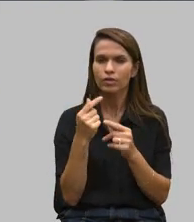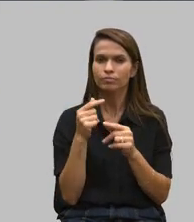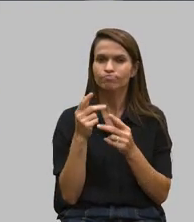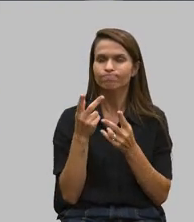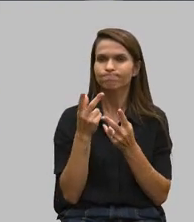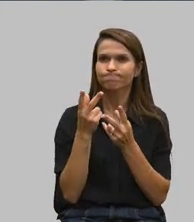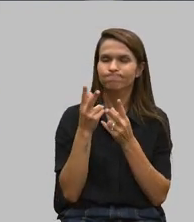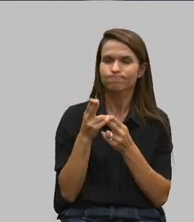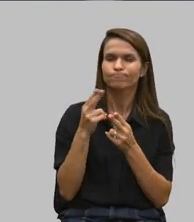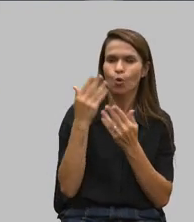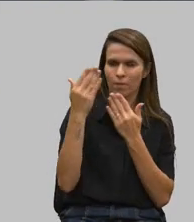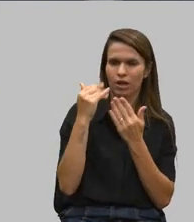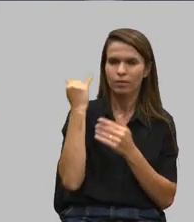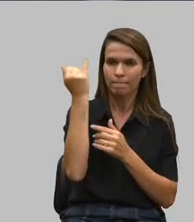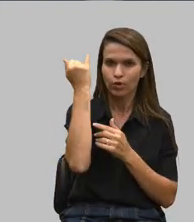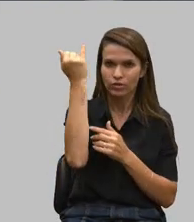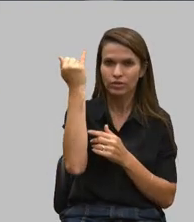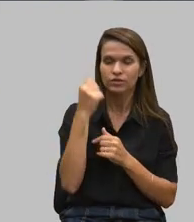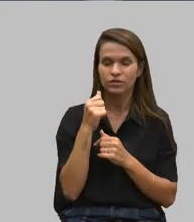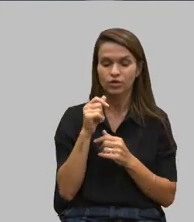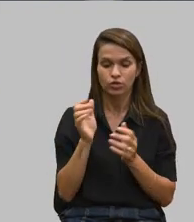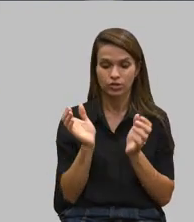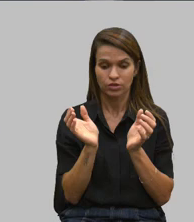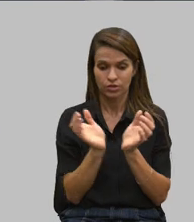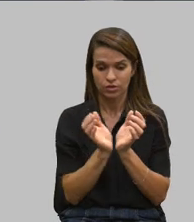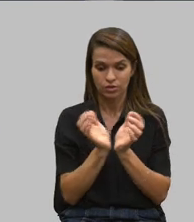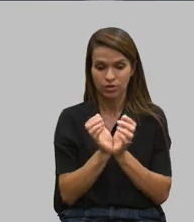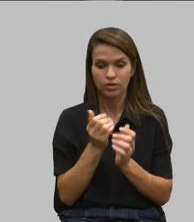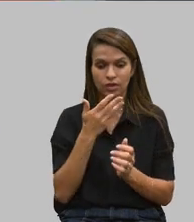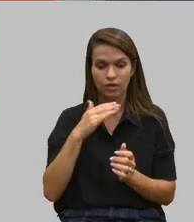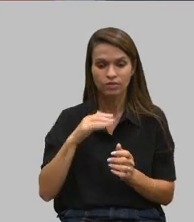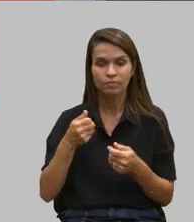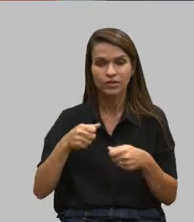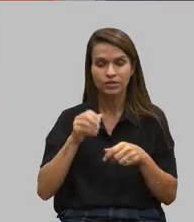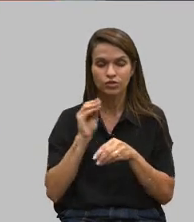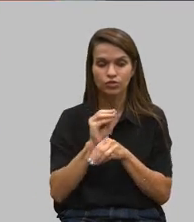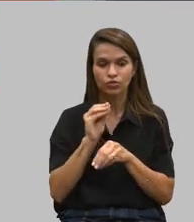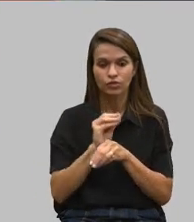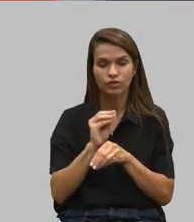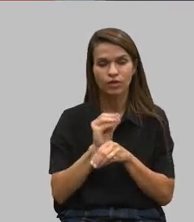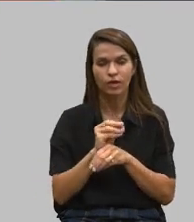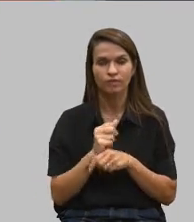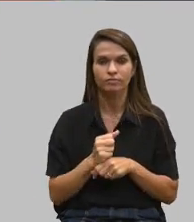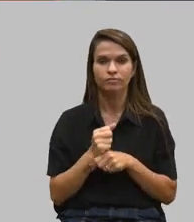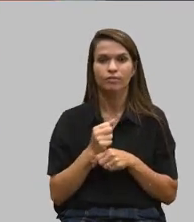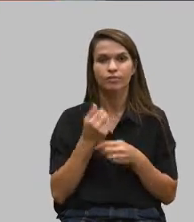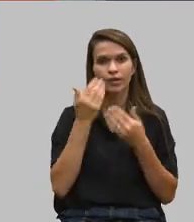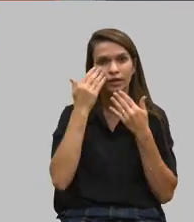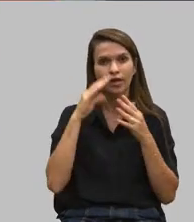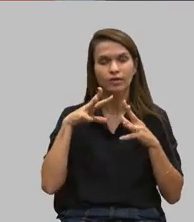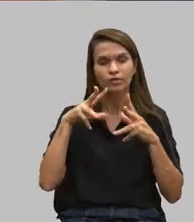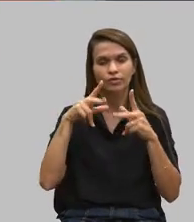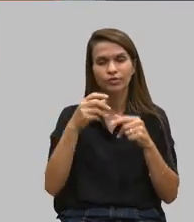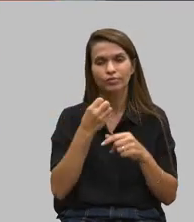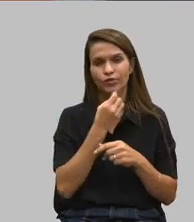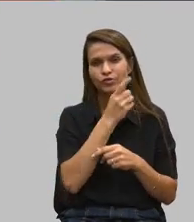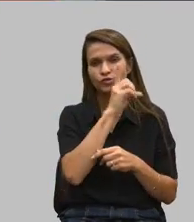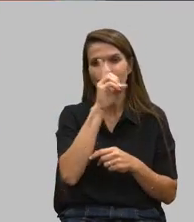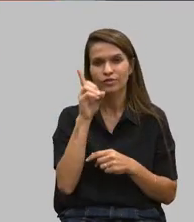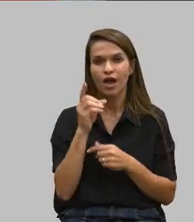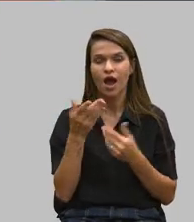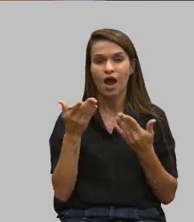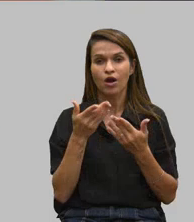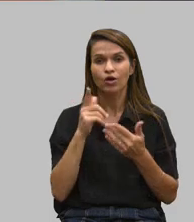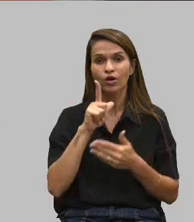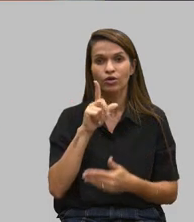relação às crianças que necessitam de cuidados especiais muito obrigado a todos Tenha um bom dia obrigado com a palavra Luzia